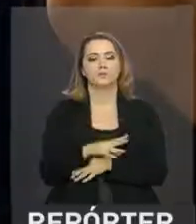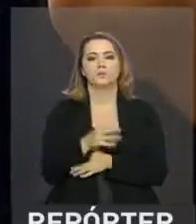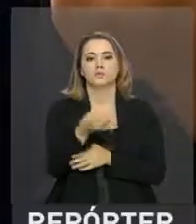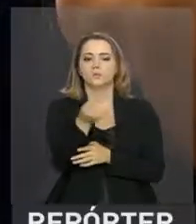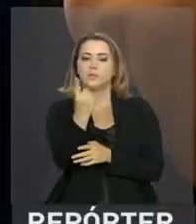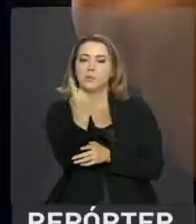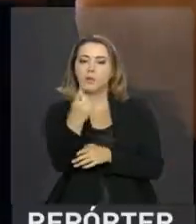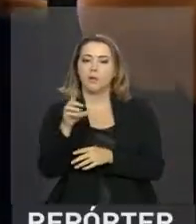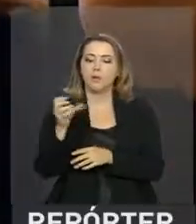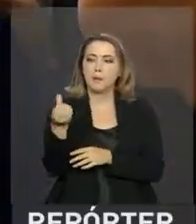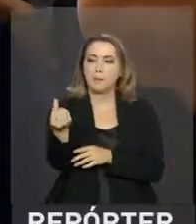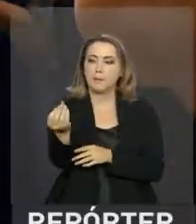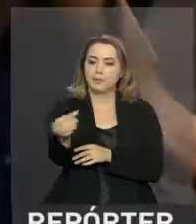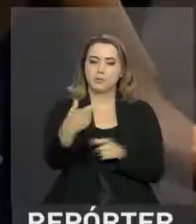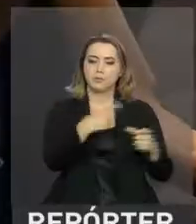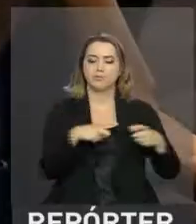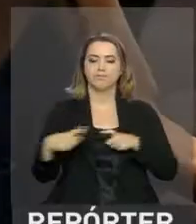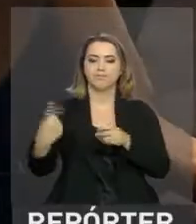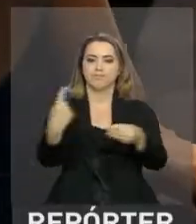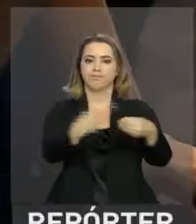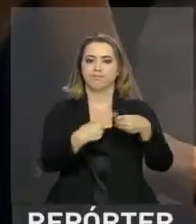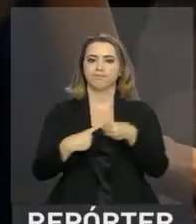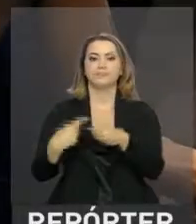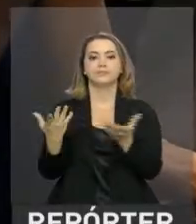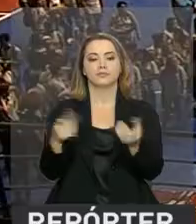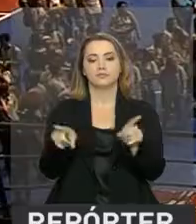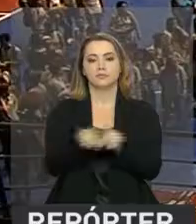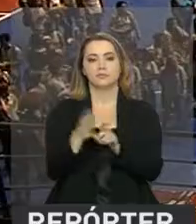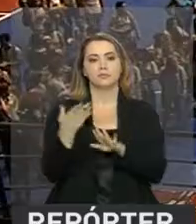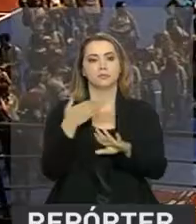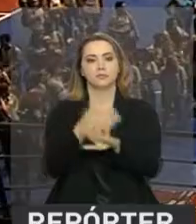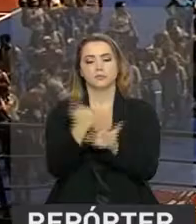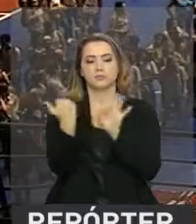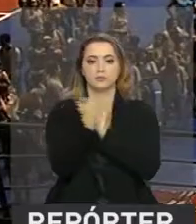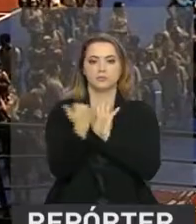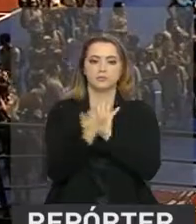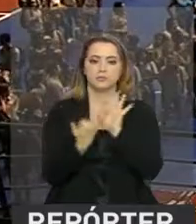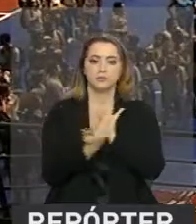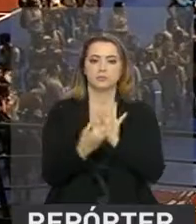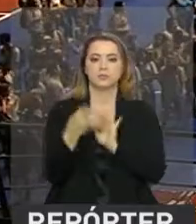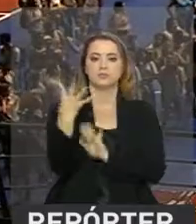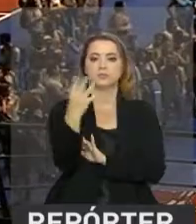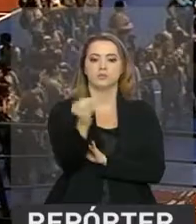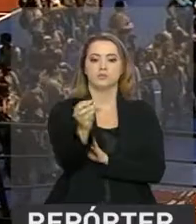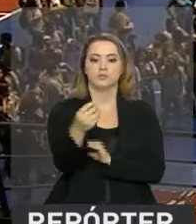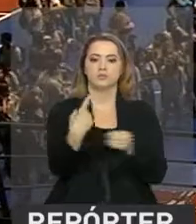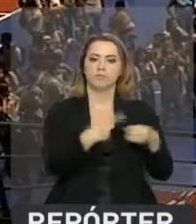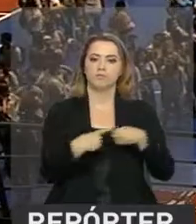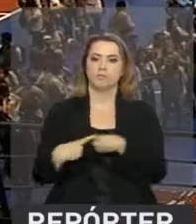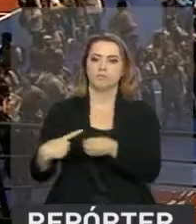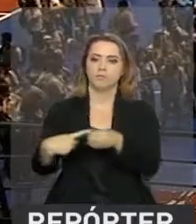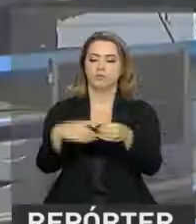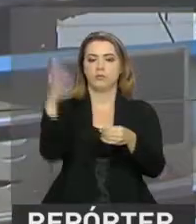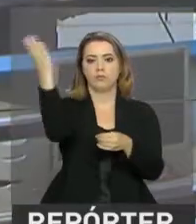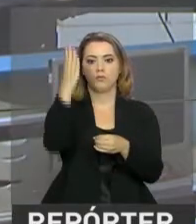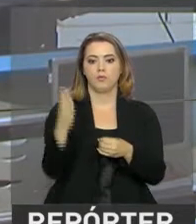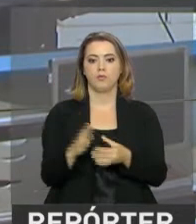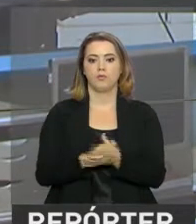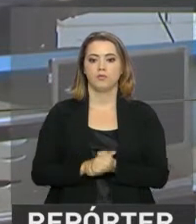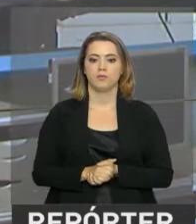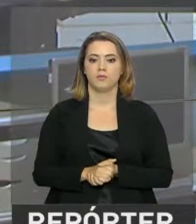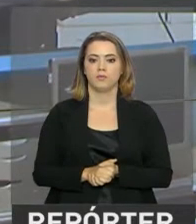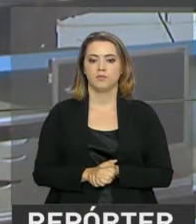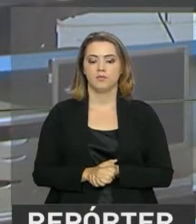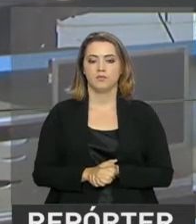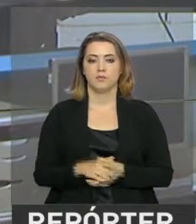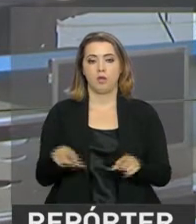de 1.600 instituições participam da programação, que envolve mais de 400 municípios brasileiros.